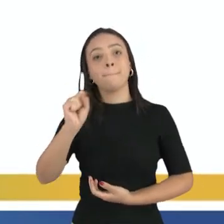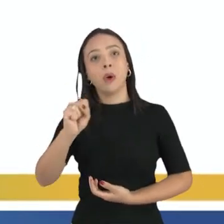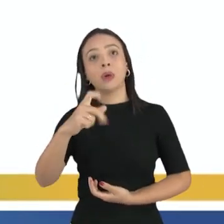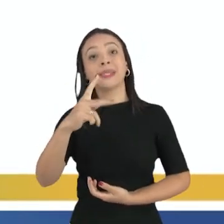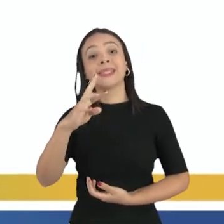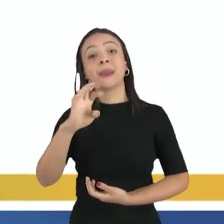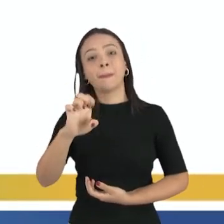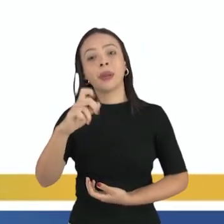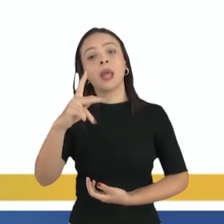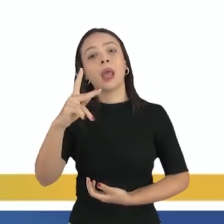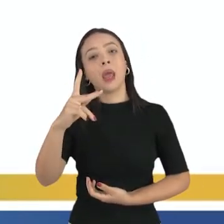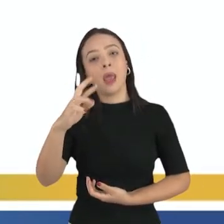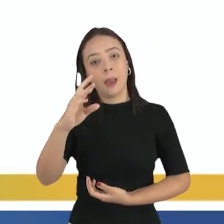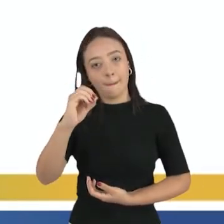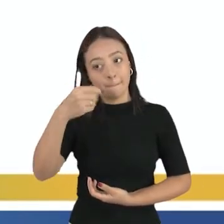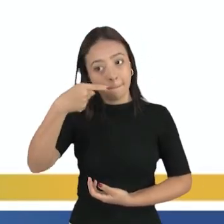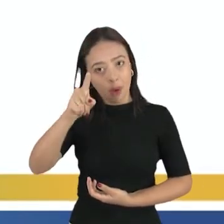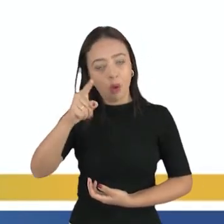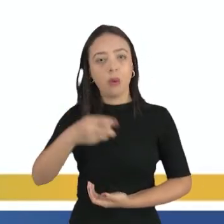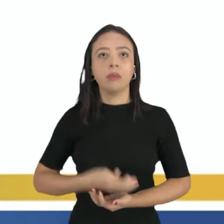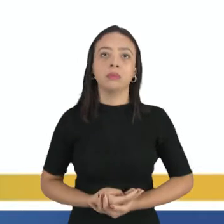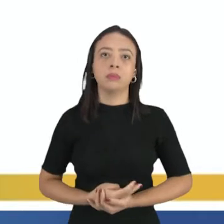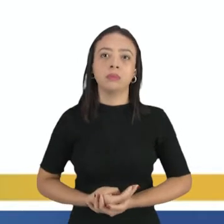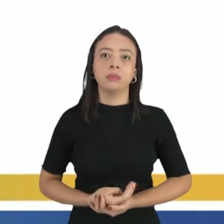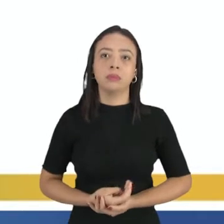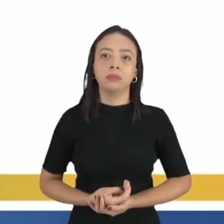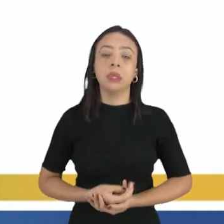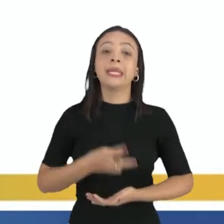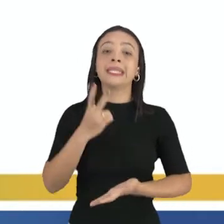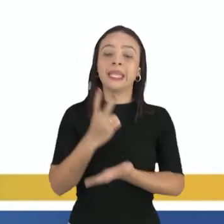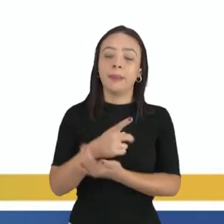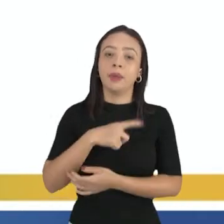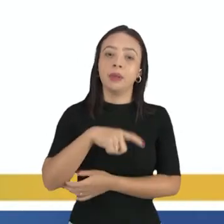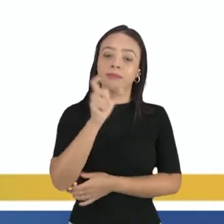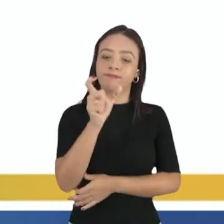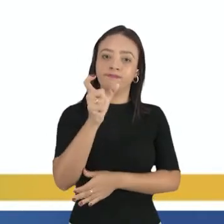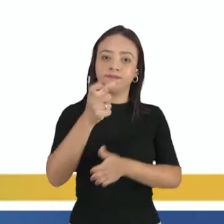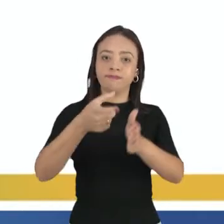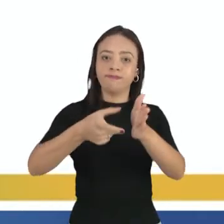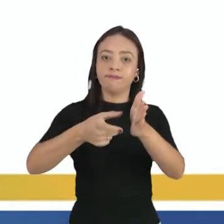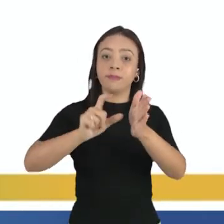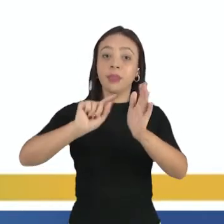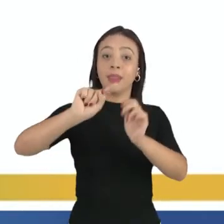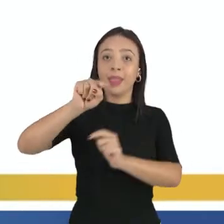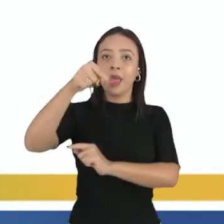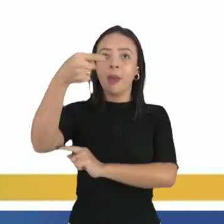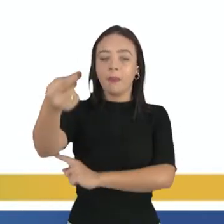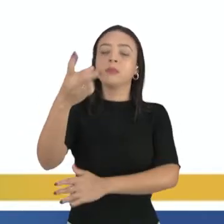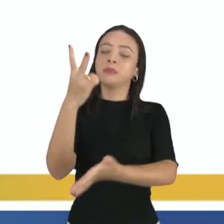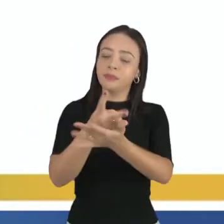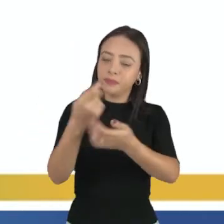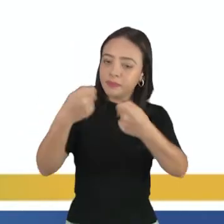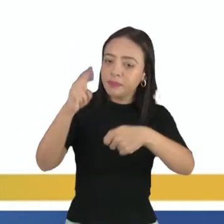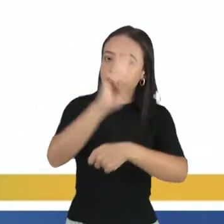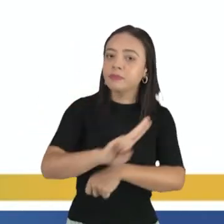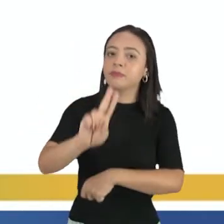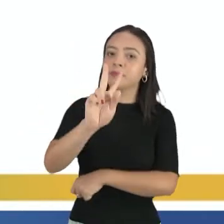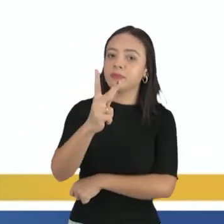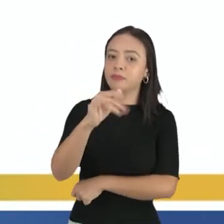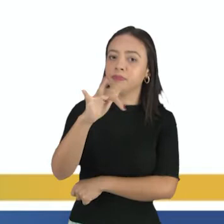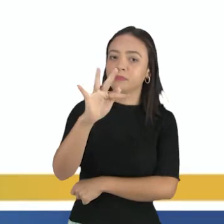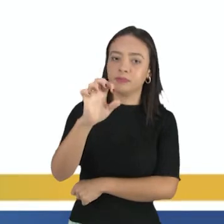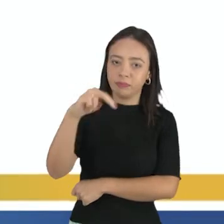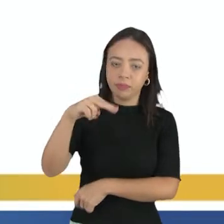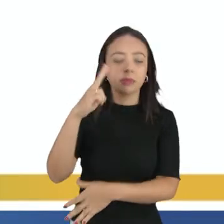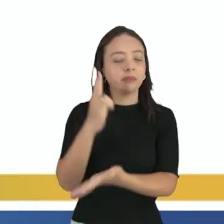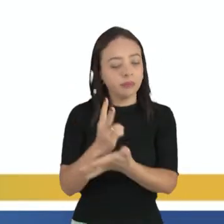e pró. Na frente desses prefixos, sempre utiliza hífen.